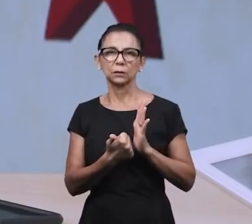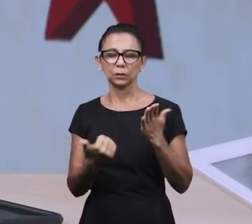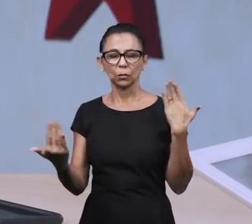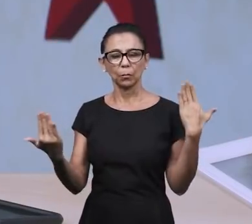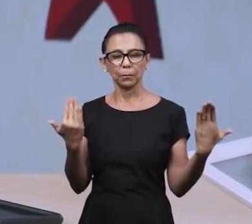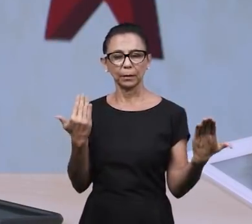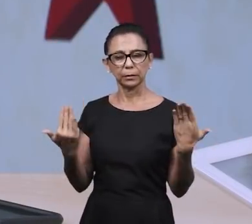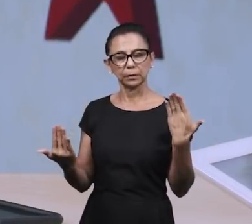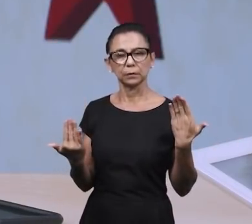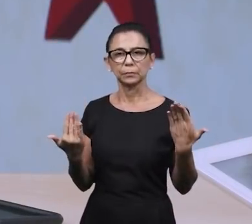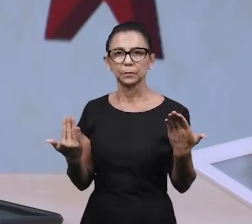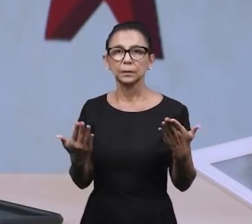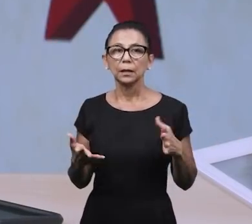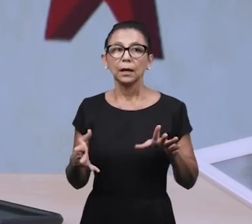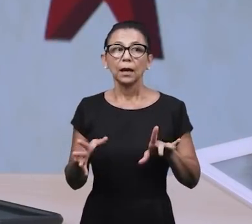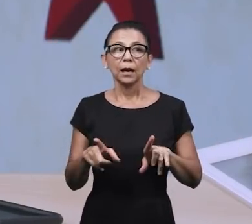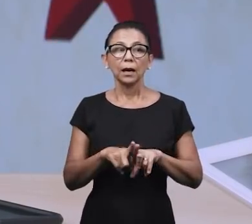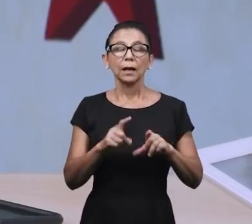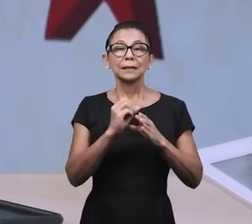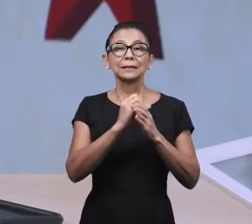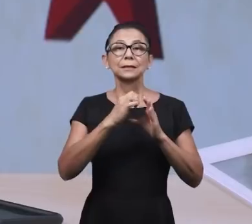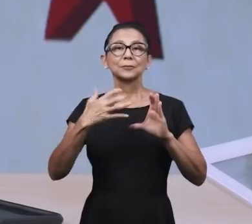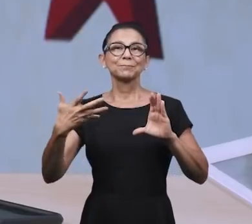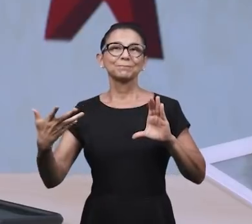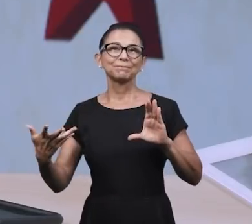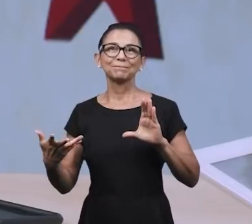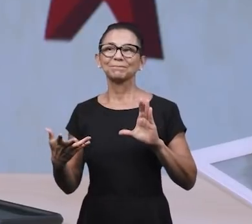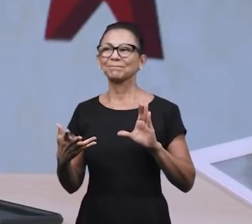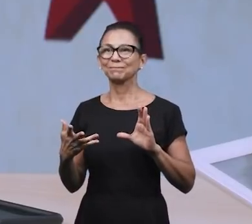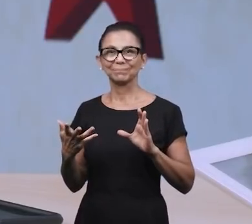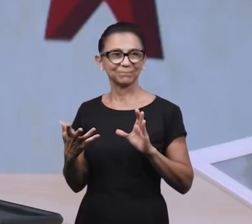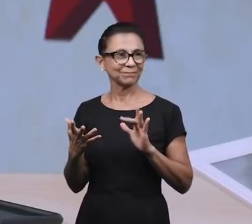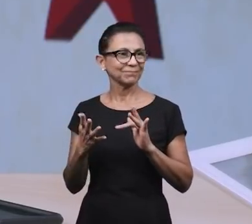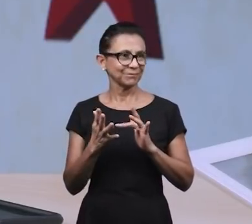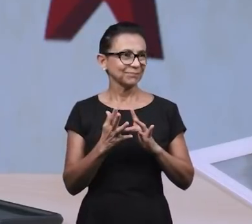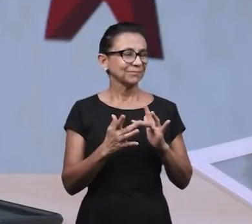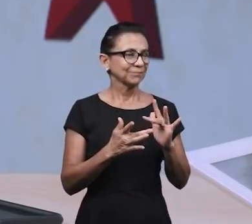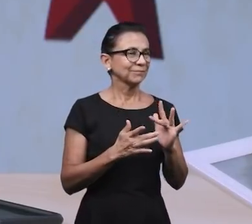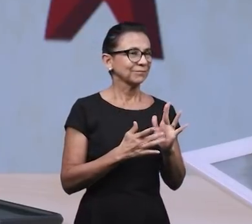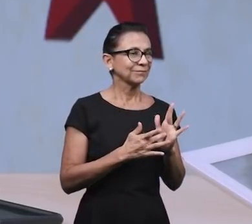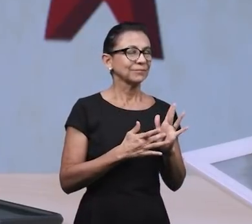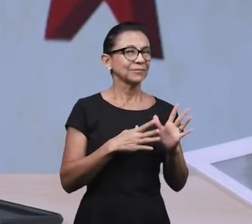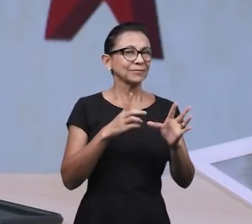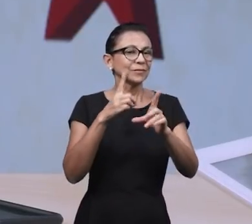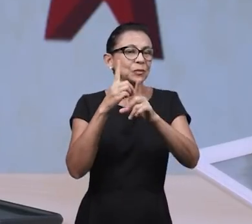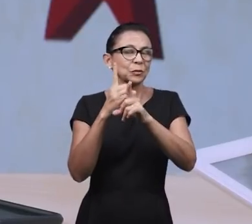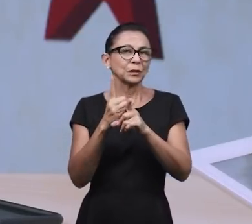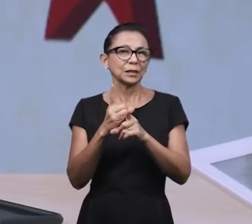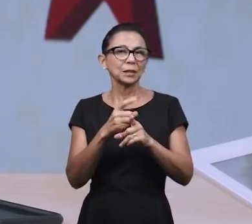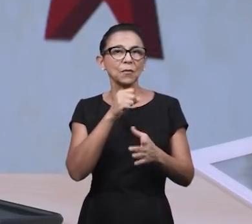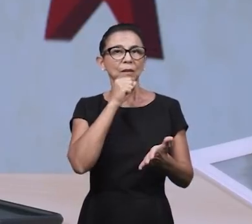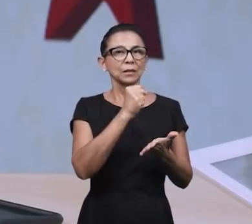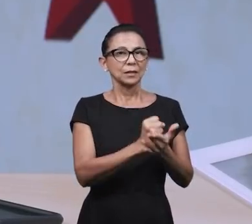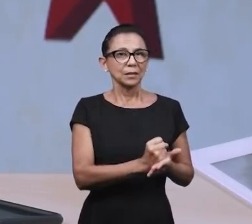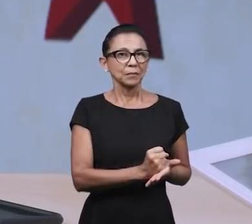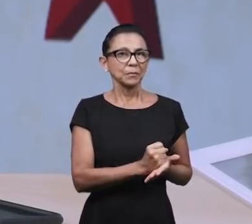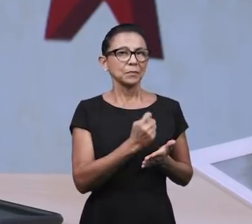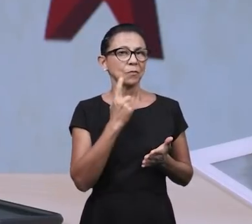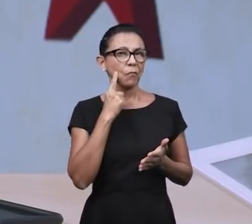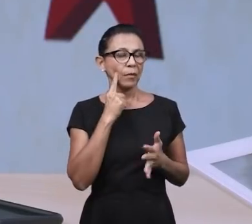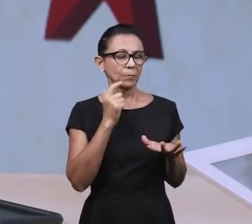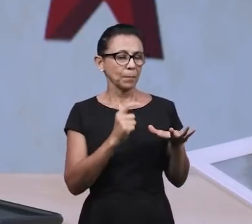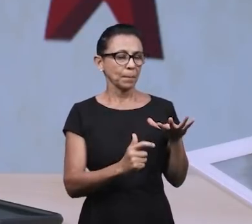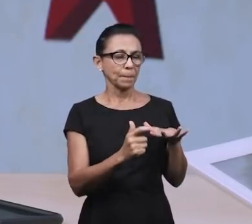Mas existe também um aspecto que são os atributos do Senhor Jesus e que são encontrados em figuras no Velho